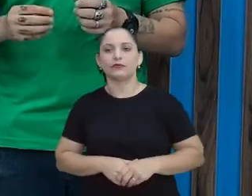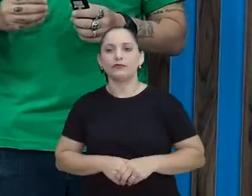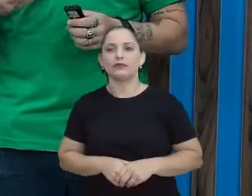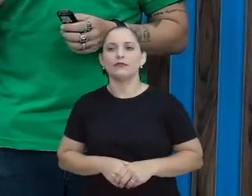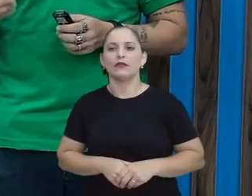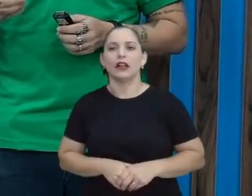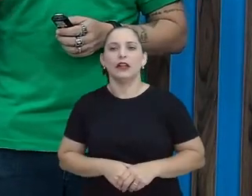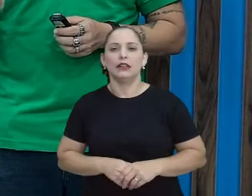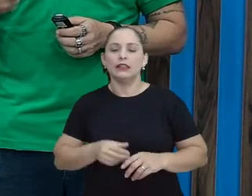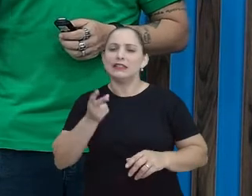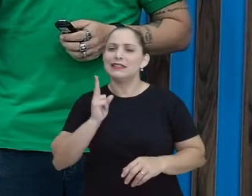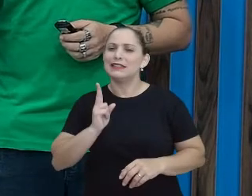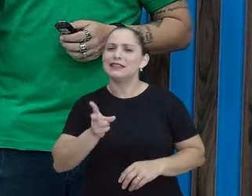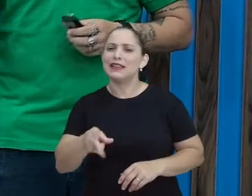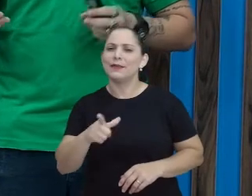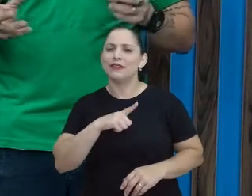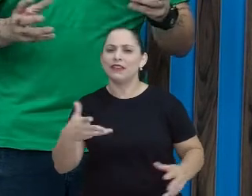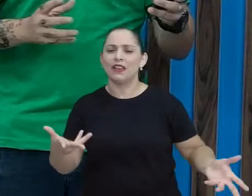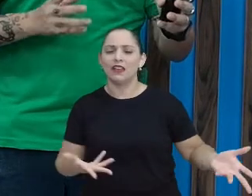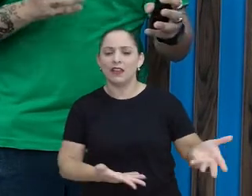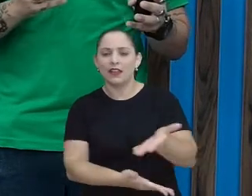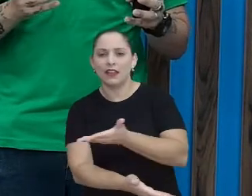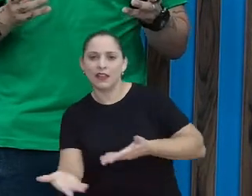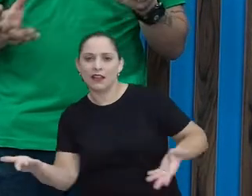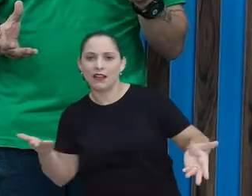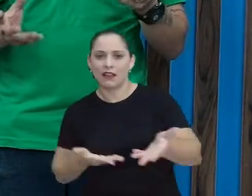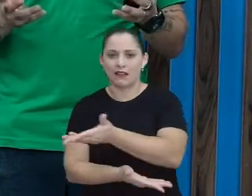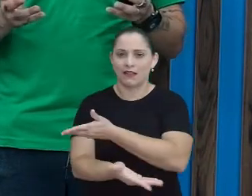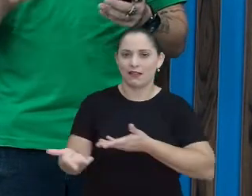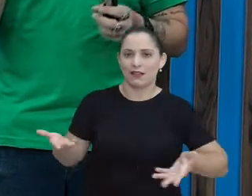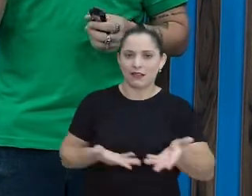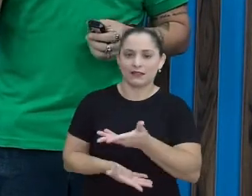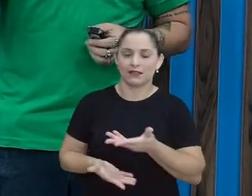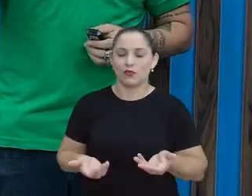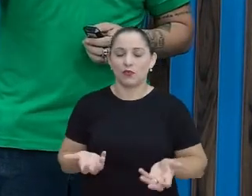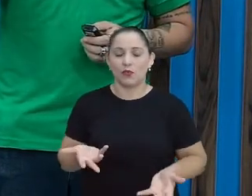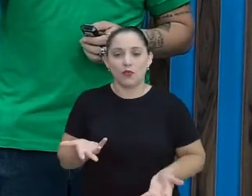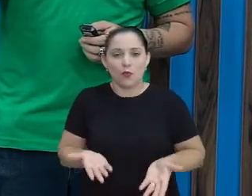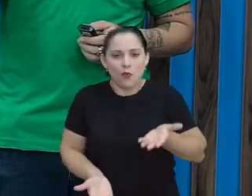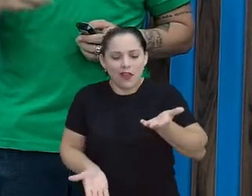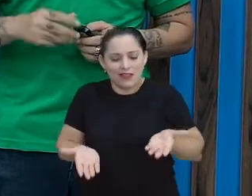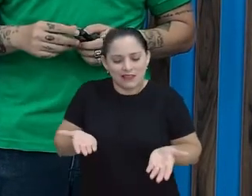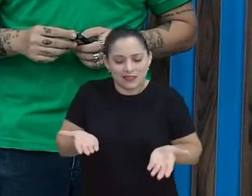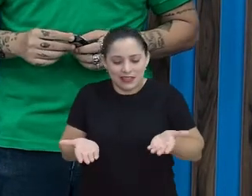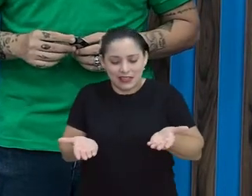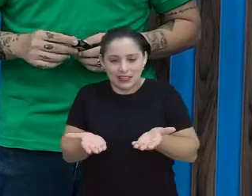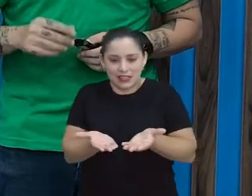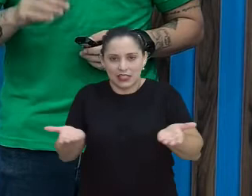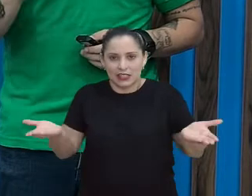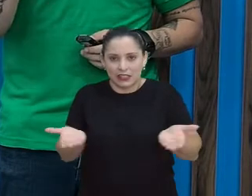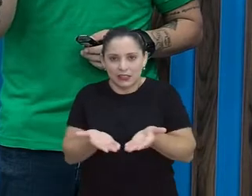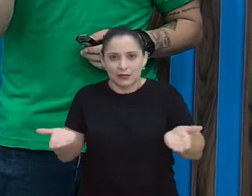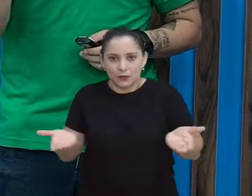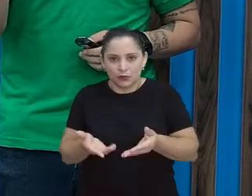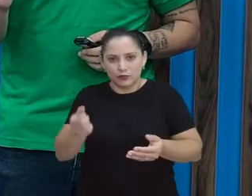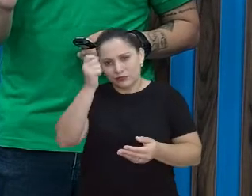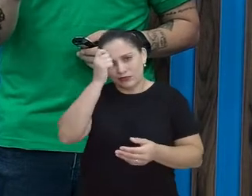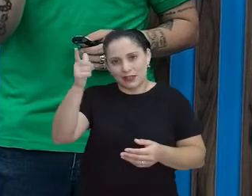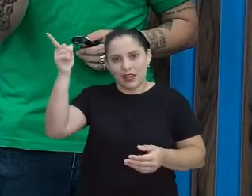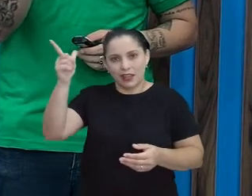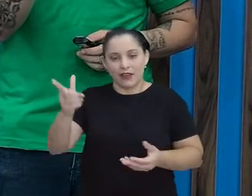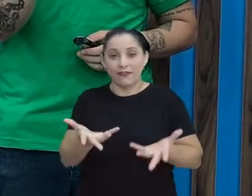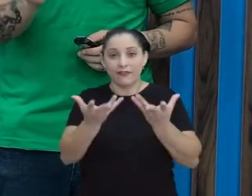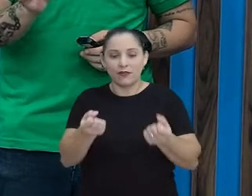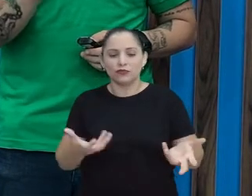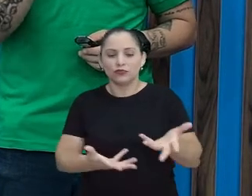a gente sempre utiliza a ideia de uma balança, um equilíbrio para pelo menos instigar a ideia. Então vamos associar